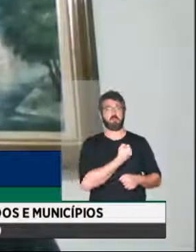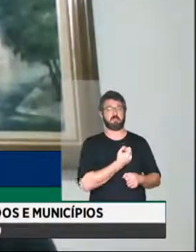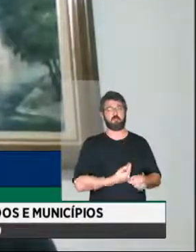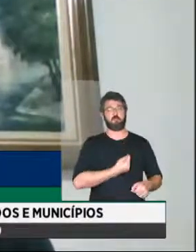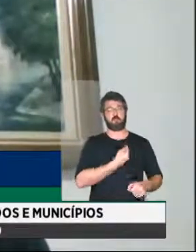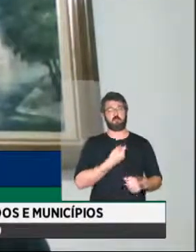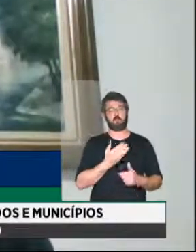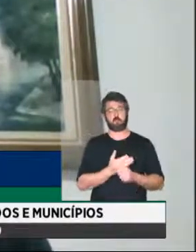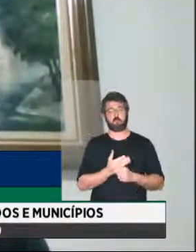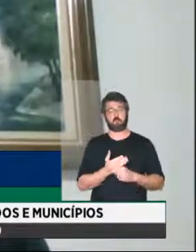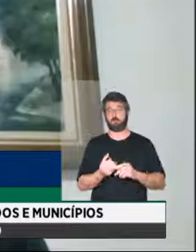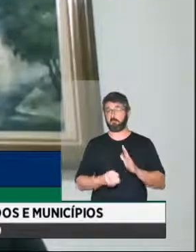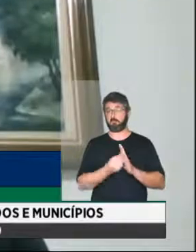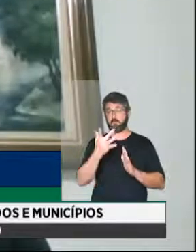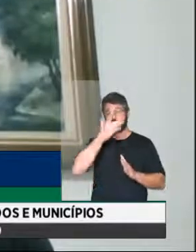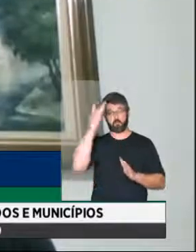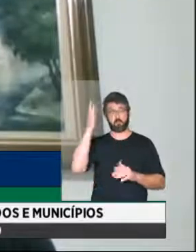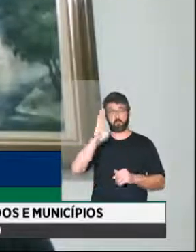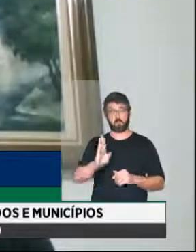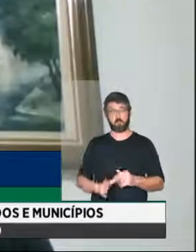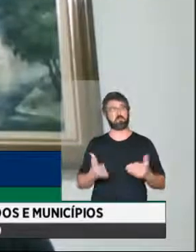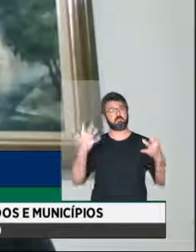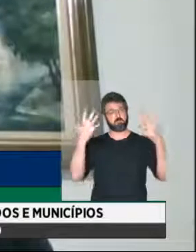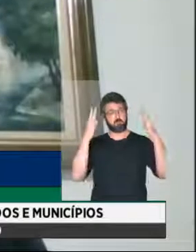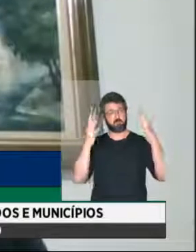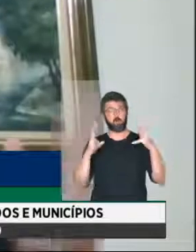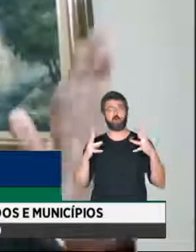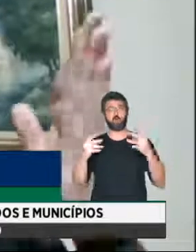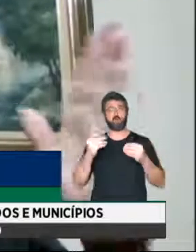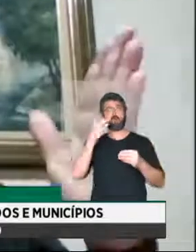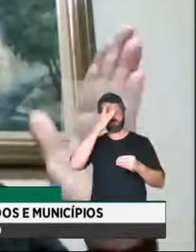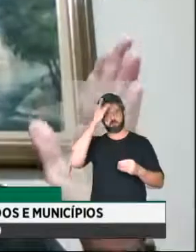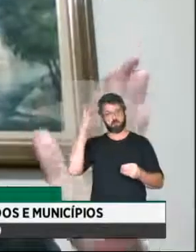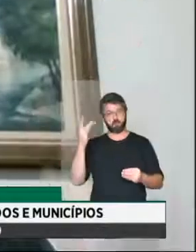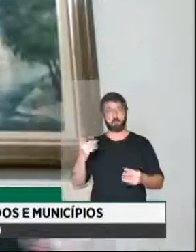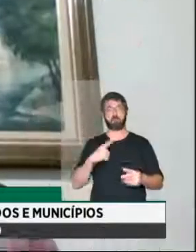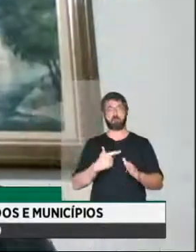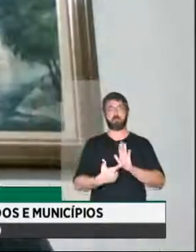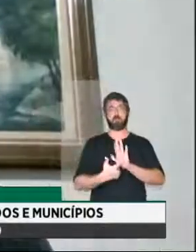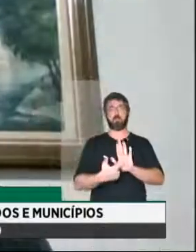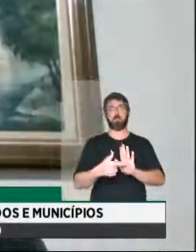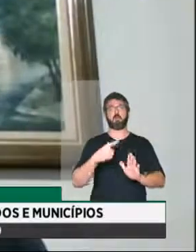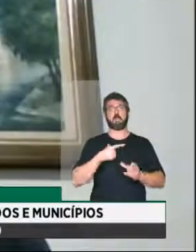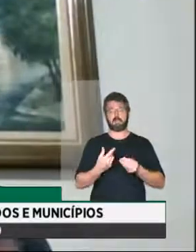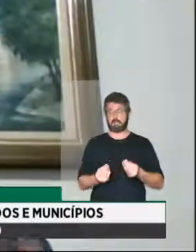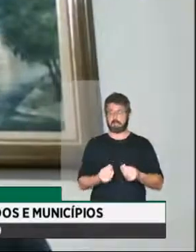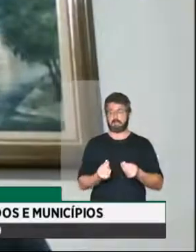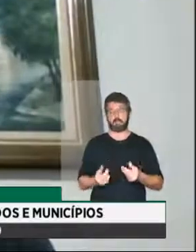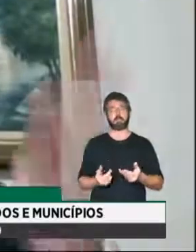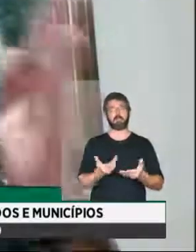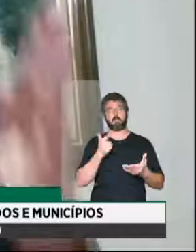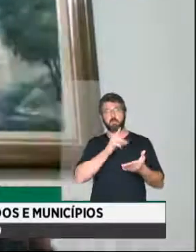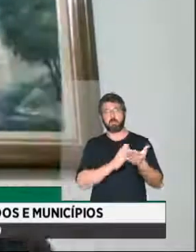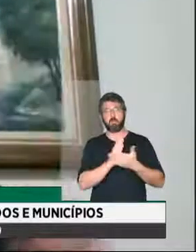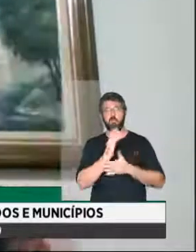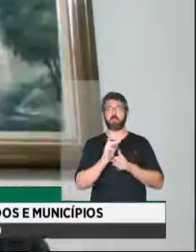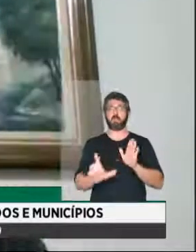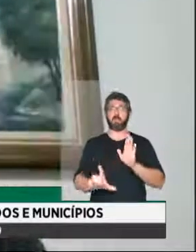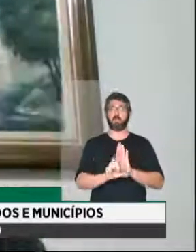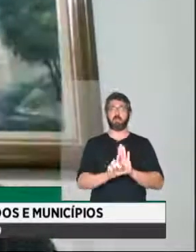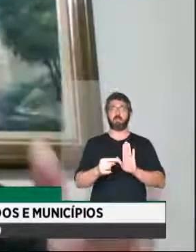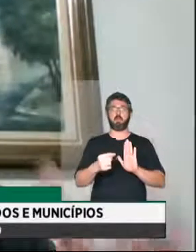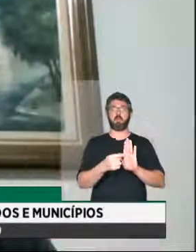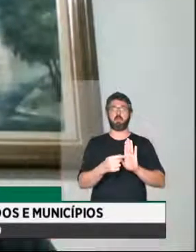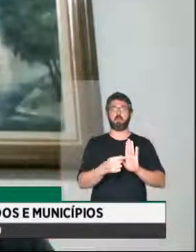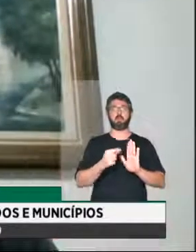vidas, e muitas vidas de brasileiros. Parabéns a todos que estão demonstrando sensibilidade para aprovar uma lei que